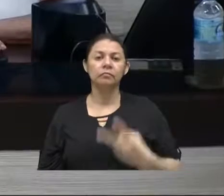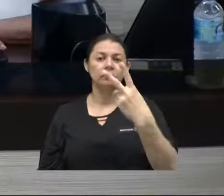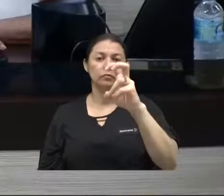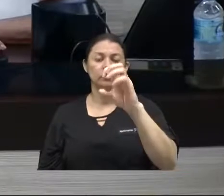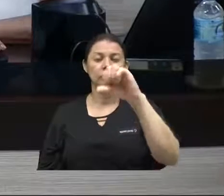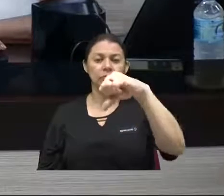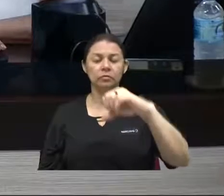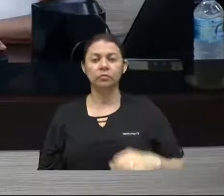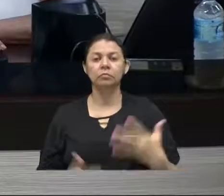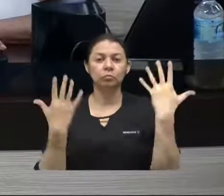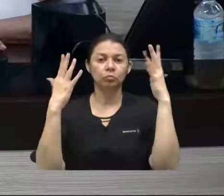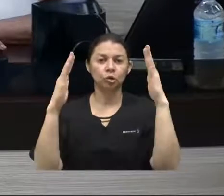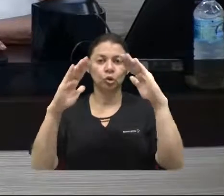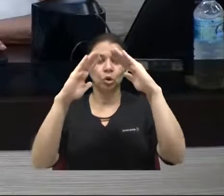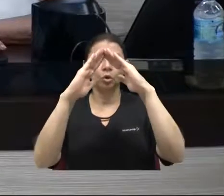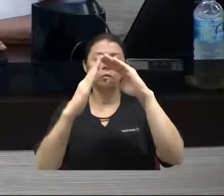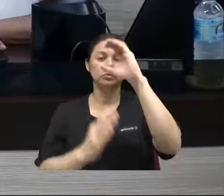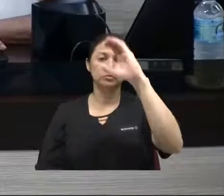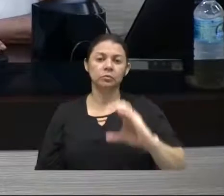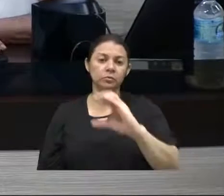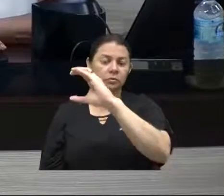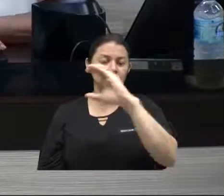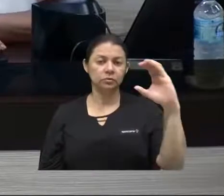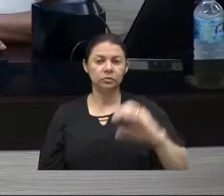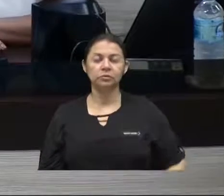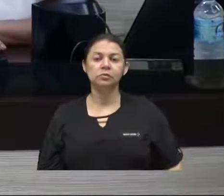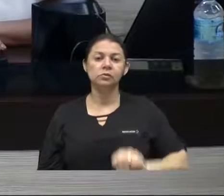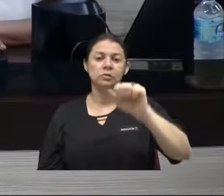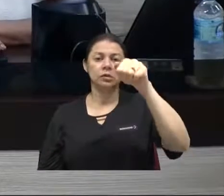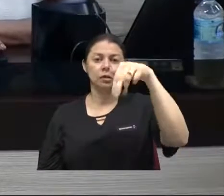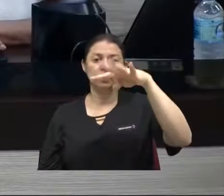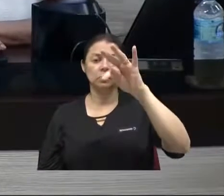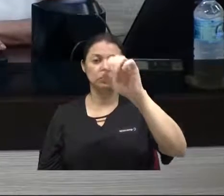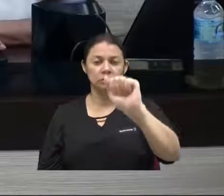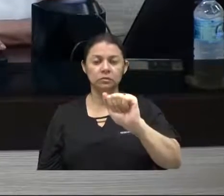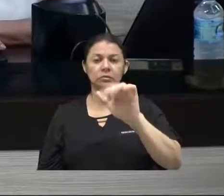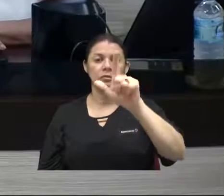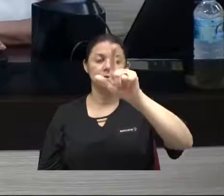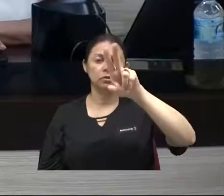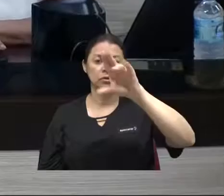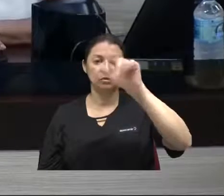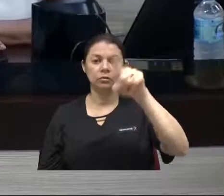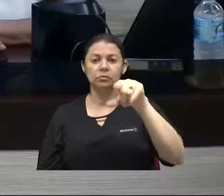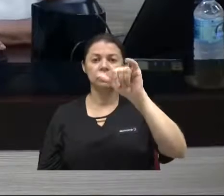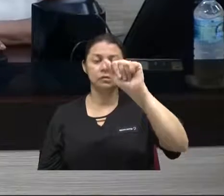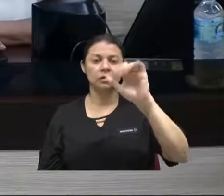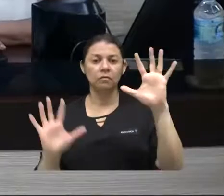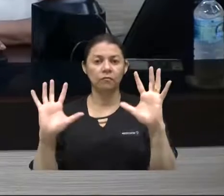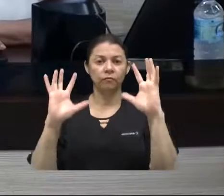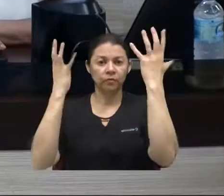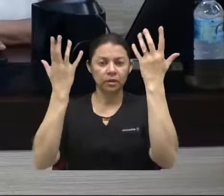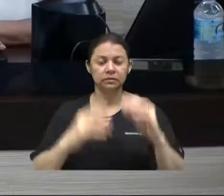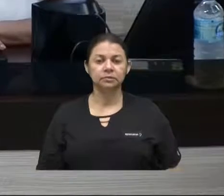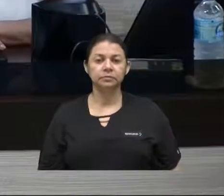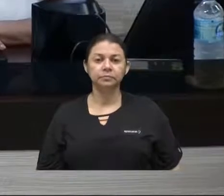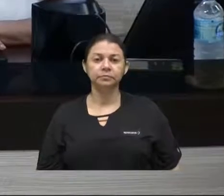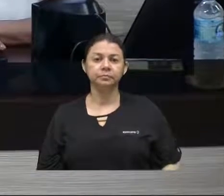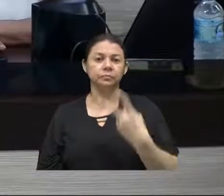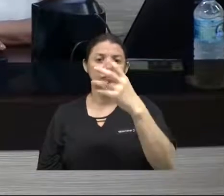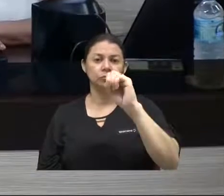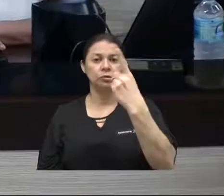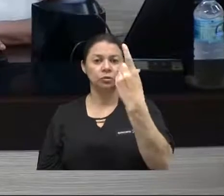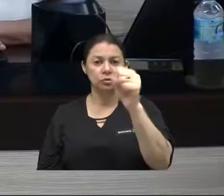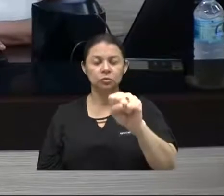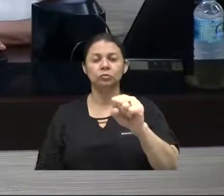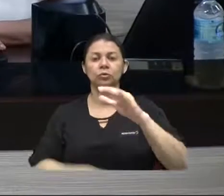aplauso à paróquia Santa Luzia pela realização dos festejos da Padroeira 2018. Autoria da vereadora